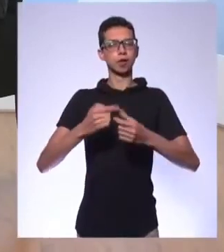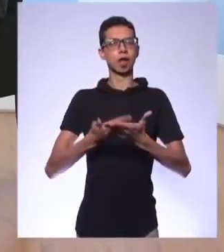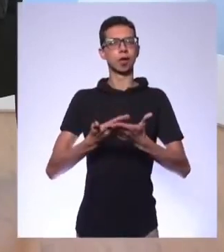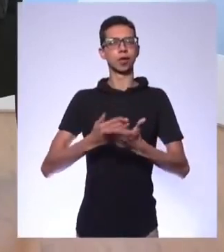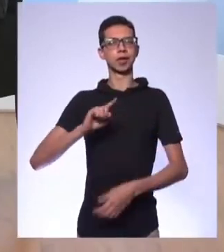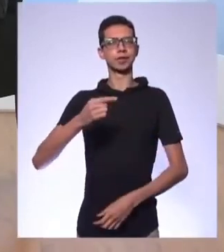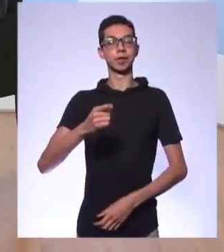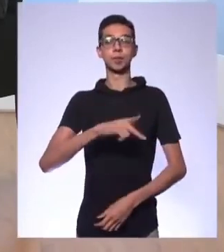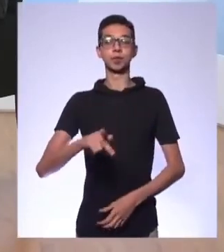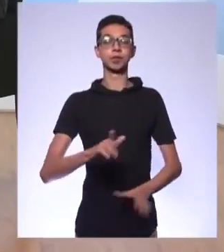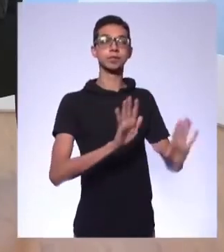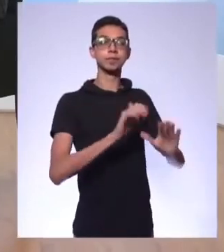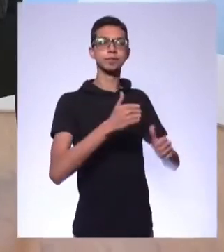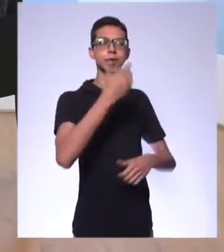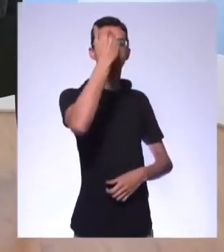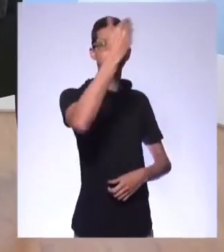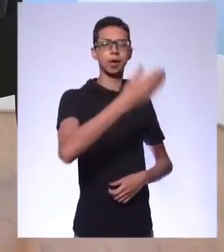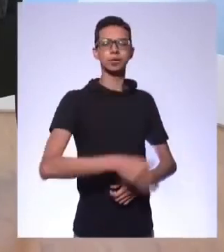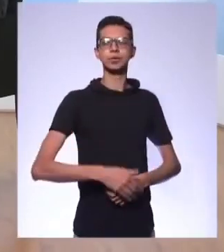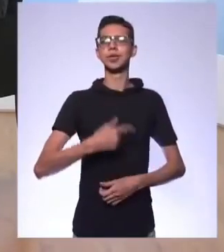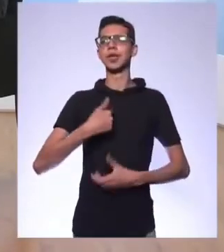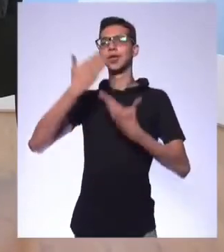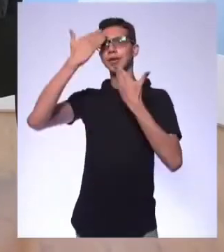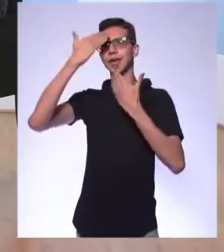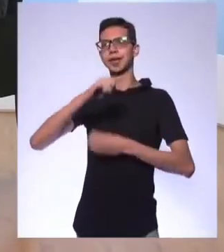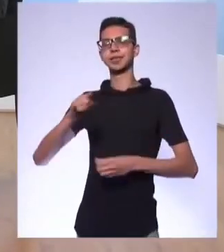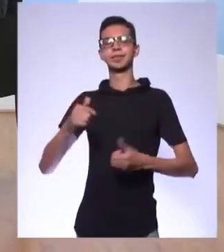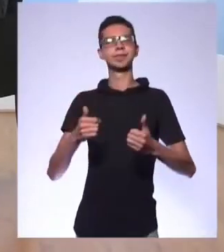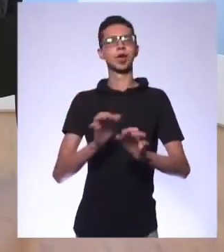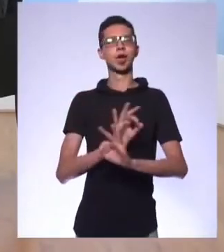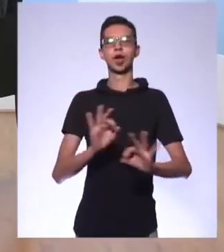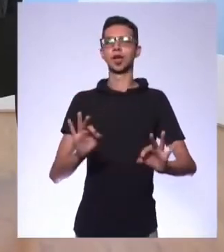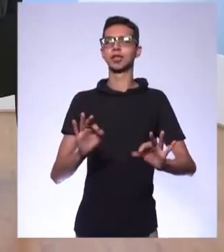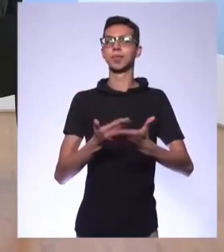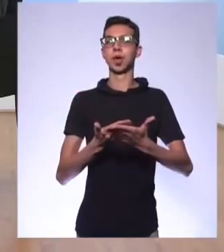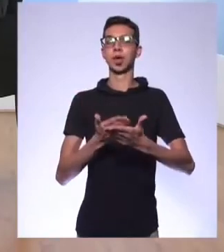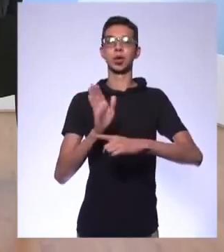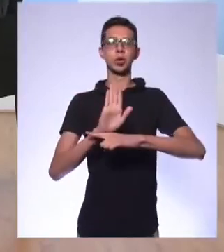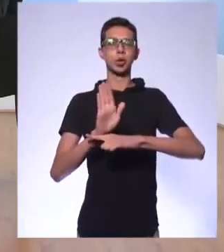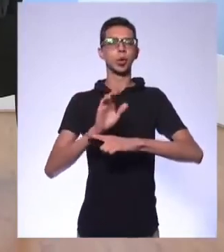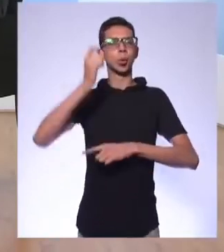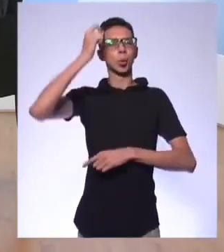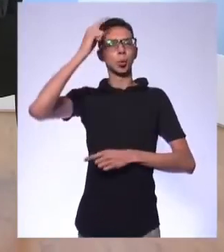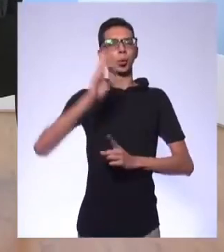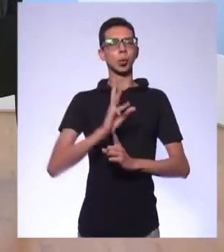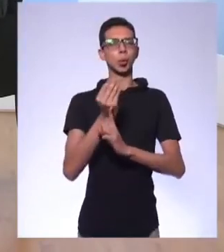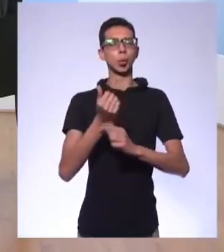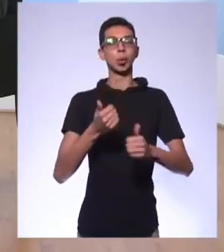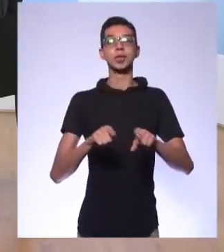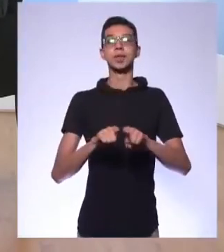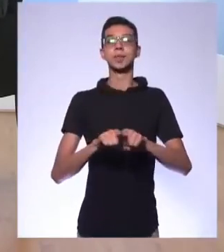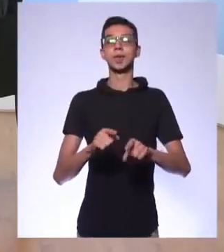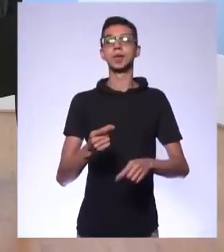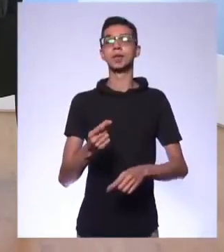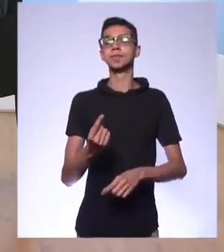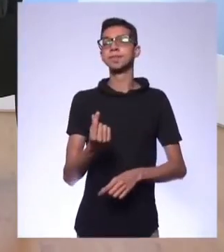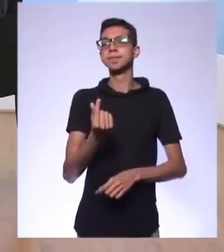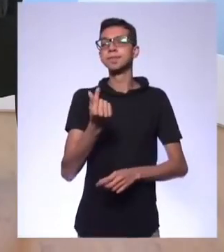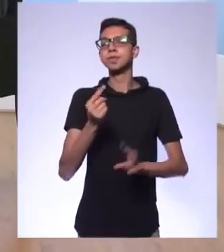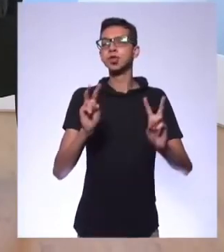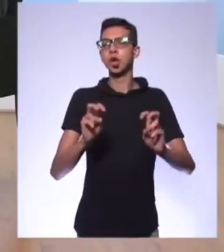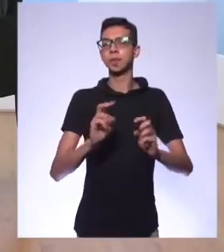aula. Professor Mauro, muito obrigado. Eu que agradeço, adorei a aula. Falar sobre cinema, arte, cultura, muito bacana. O valor bacana do produto artístico. Vamos parar para